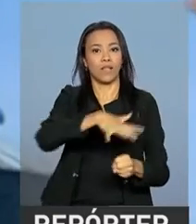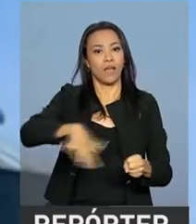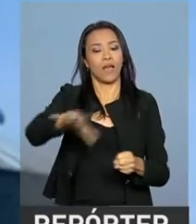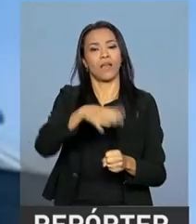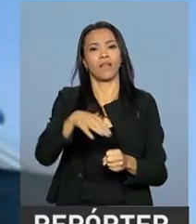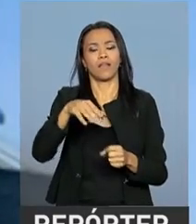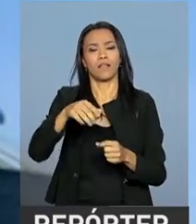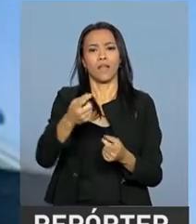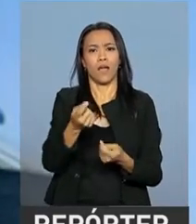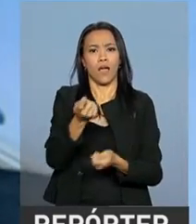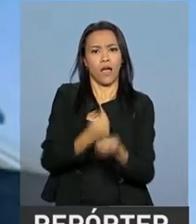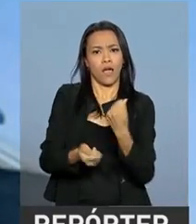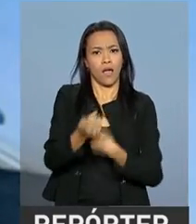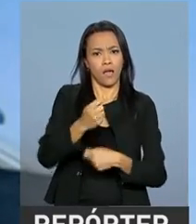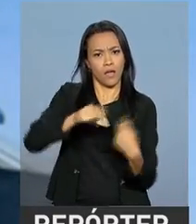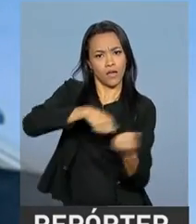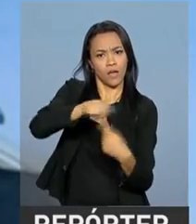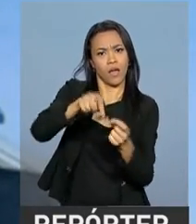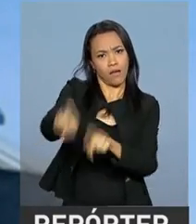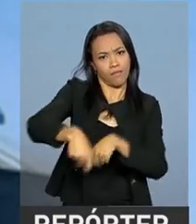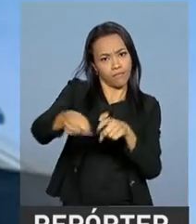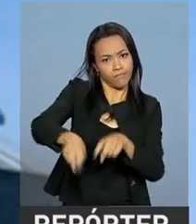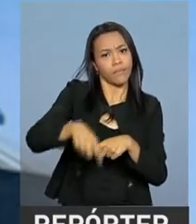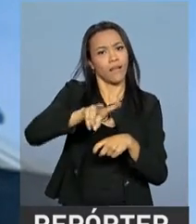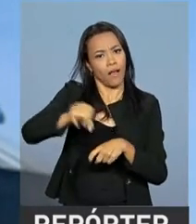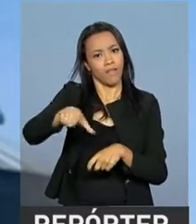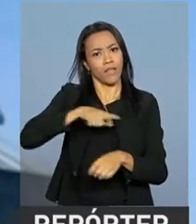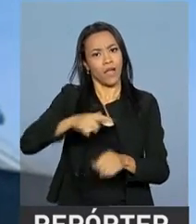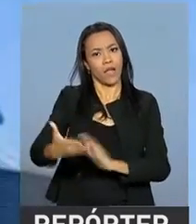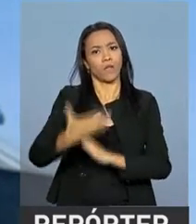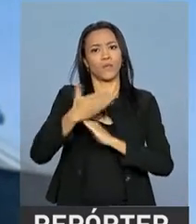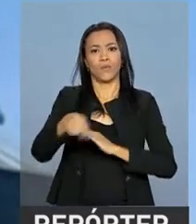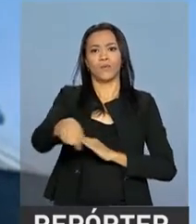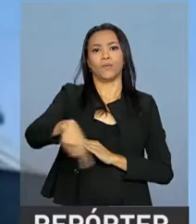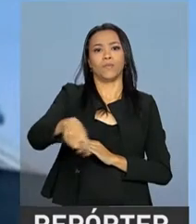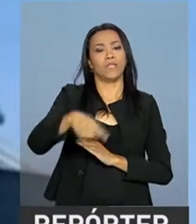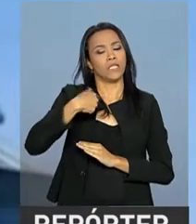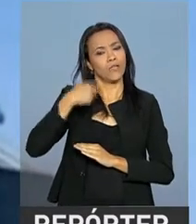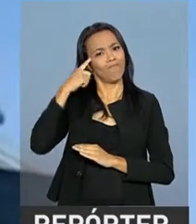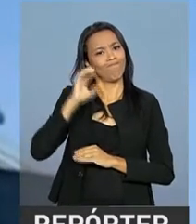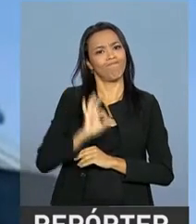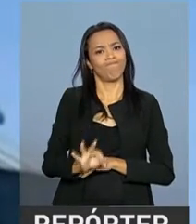que é lá que você vai encontrar um grande amparo." E eu realmente